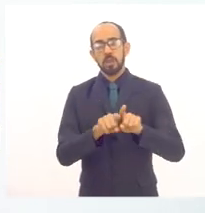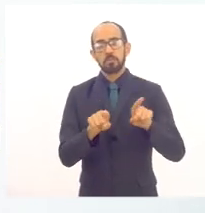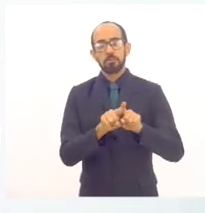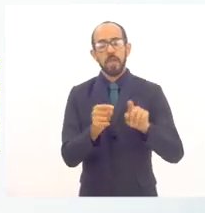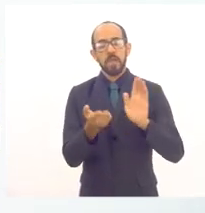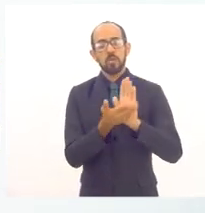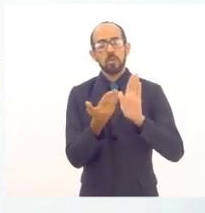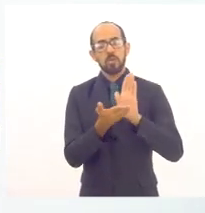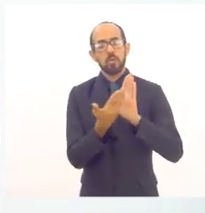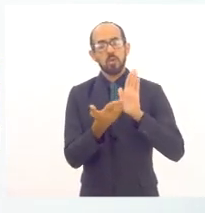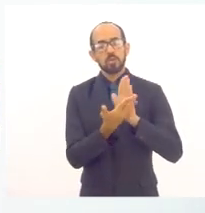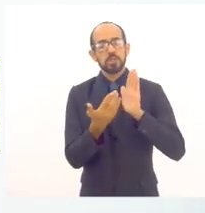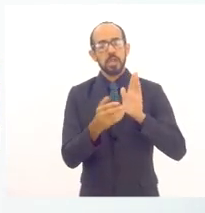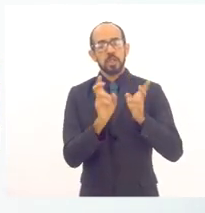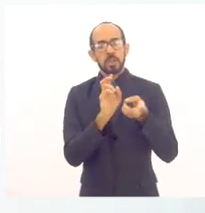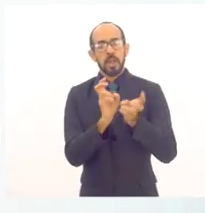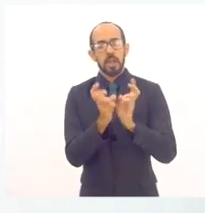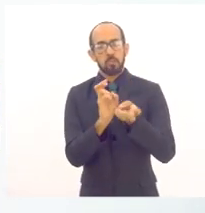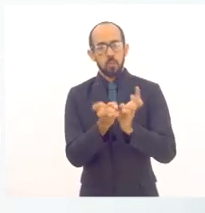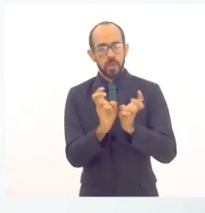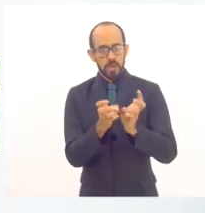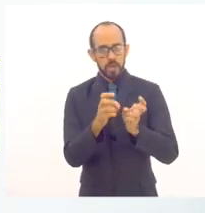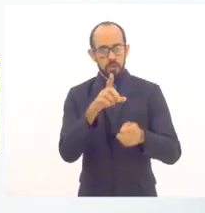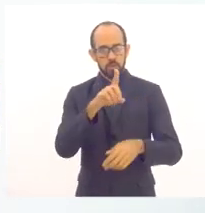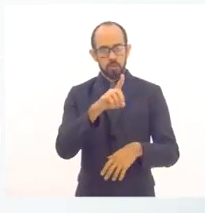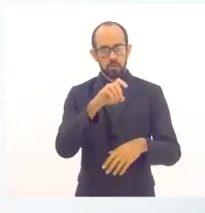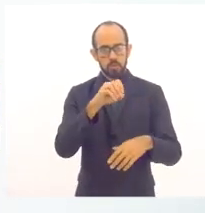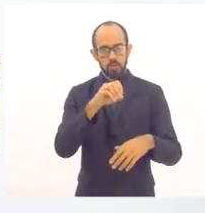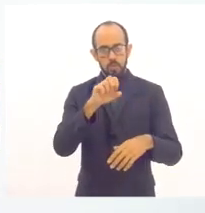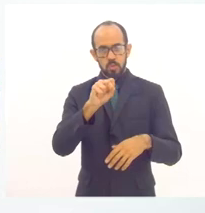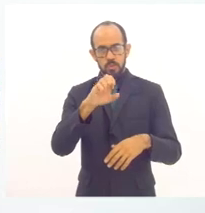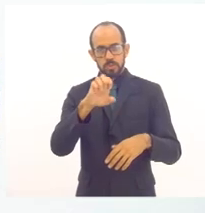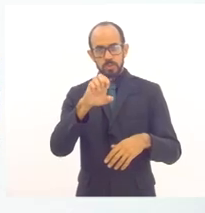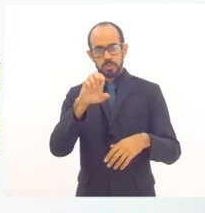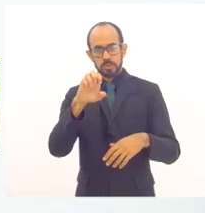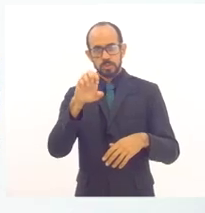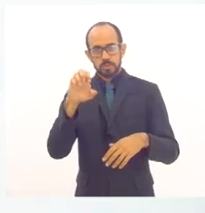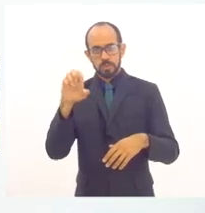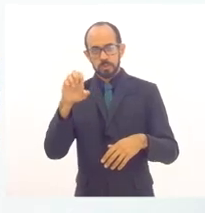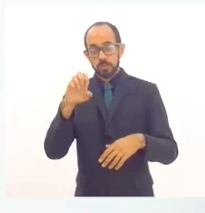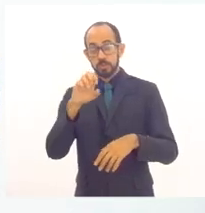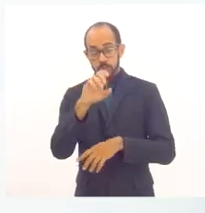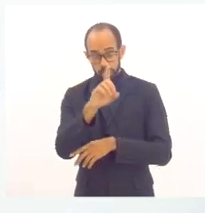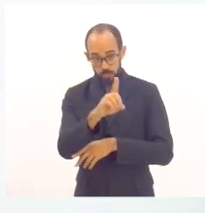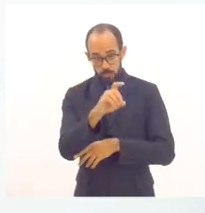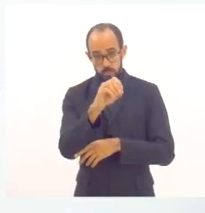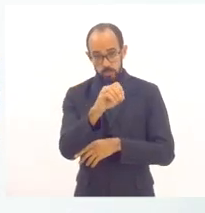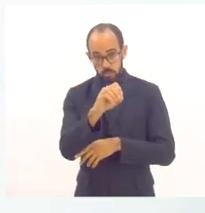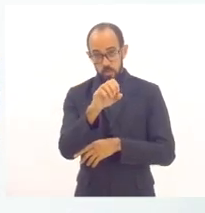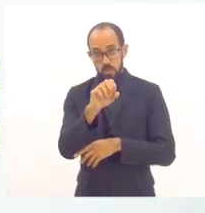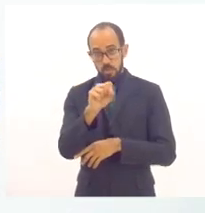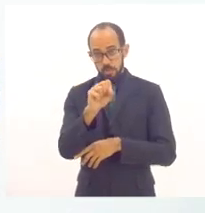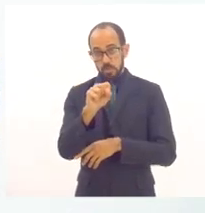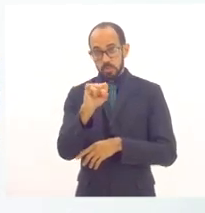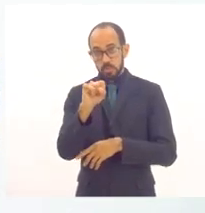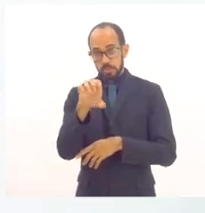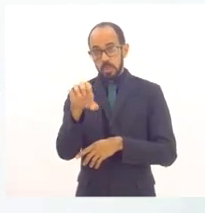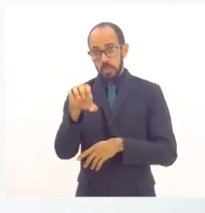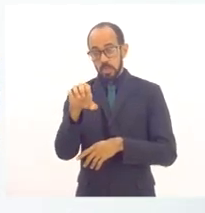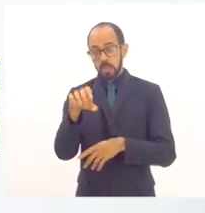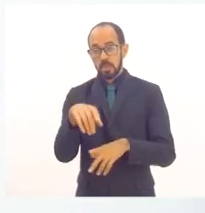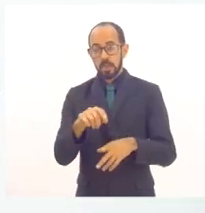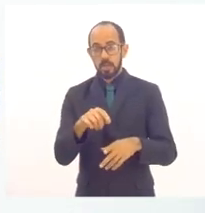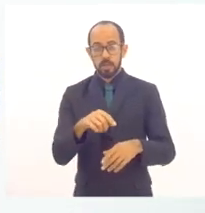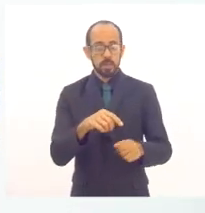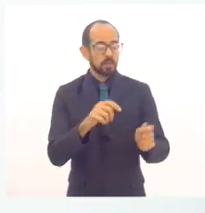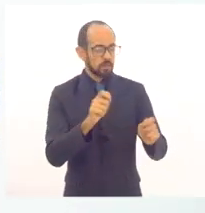sugiro que leia, e quem não tiver, eu sugiro que a gente solicite através do INEPAC, já que o INEPAC está aqui, que o INEPAC pede ao IFAM e aí distribui para a capoeira, né?